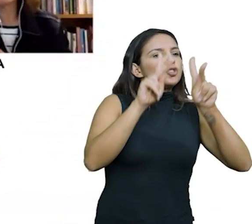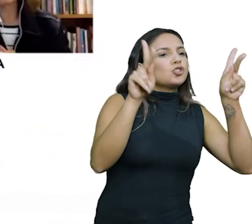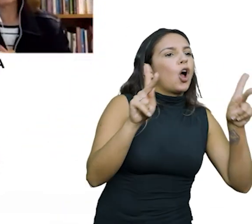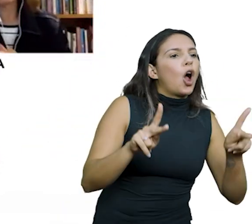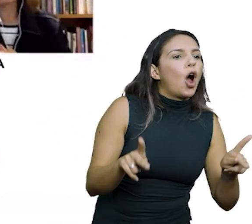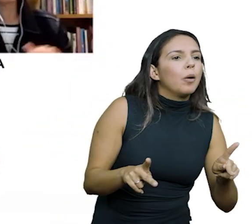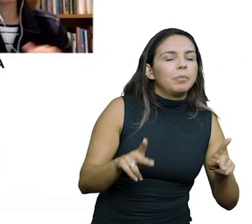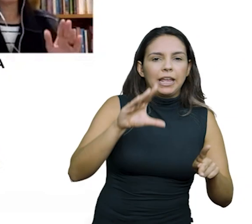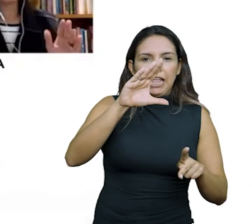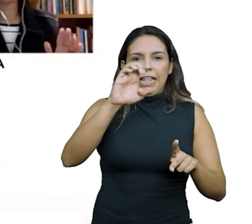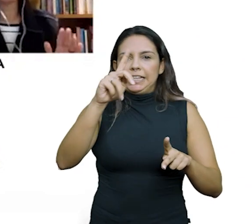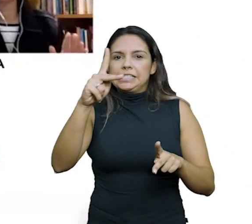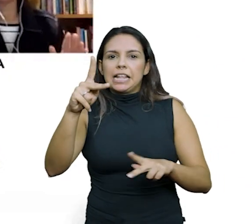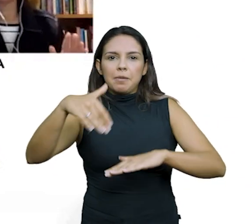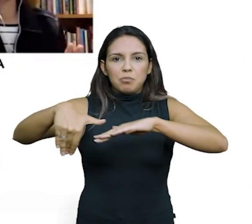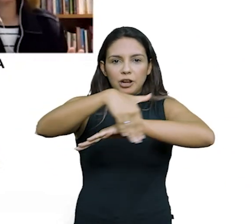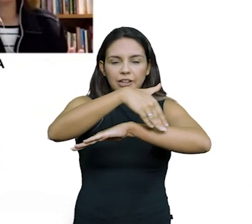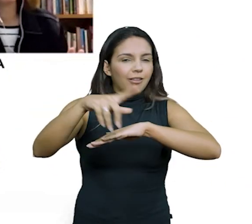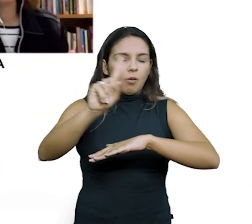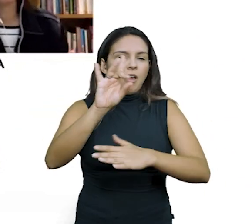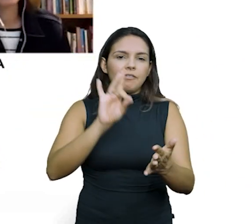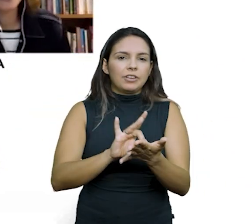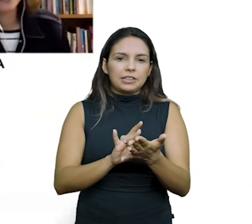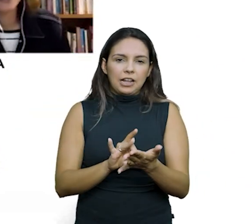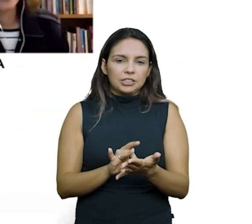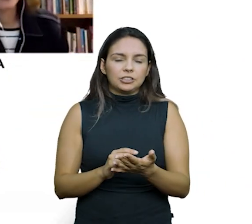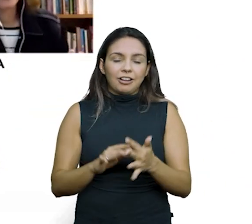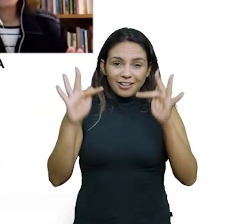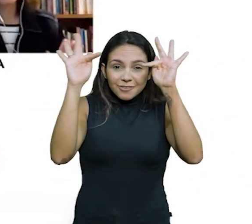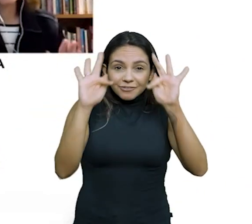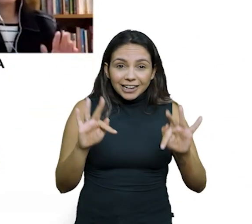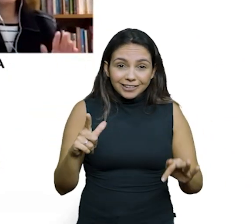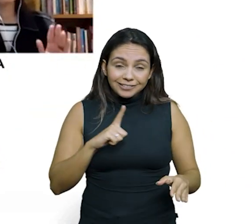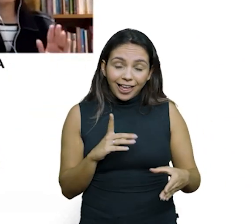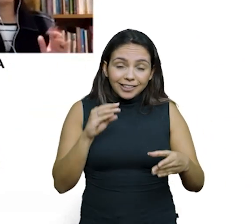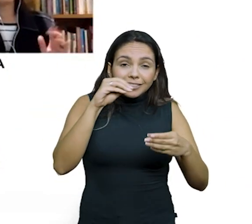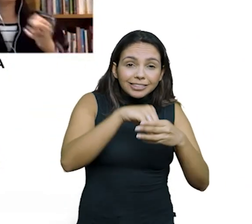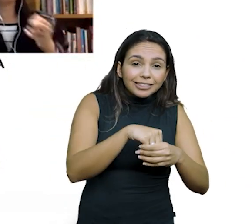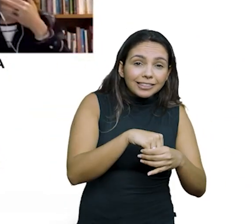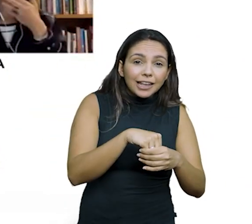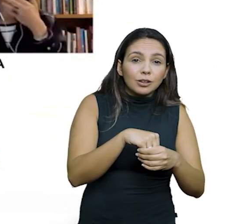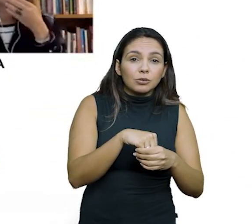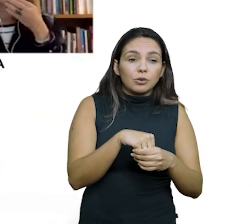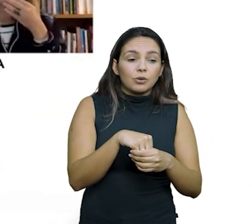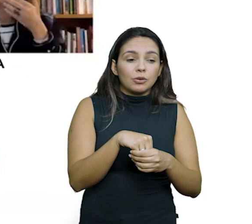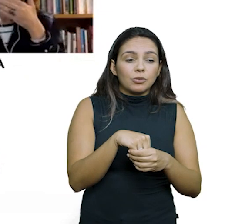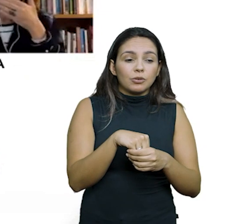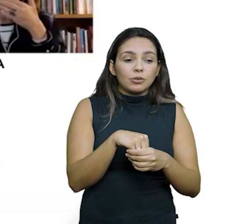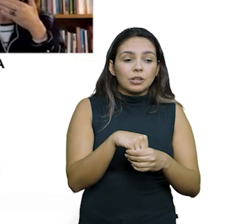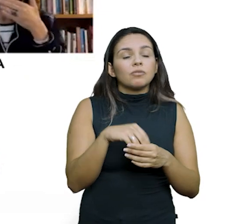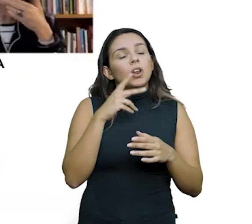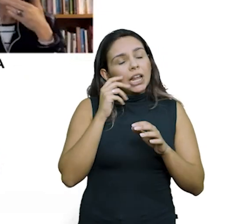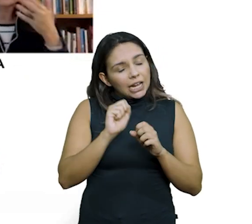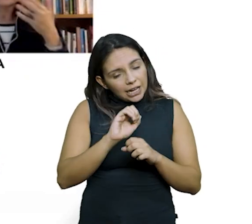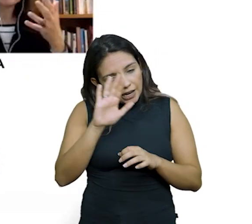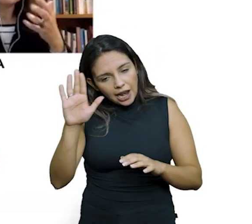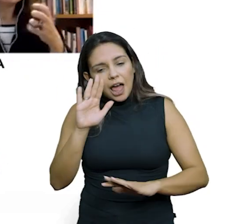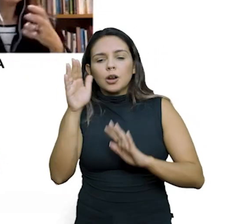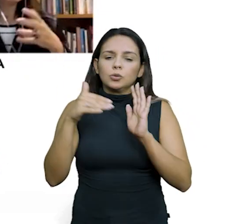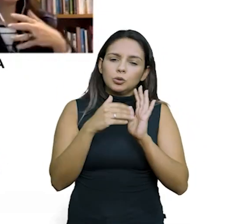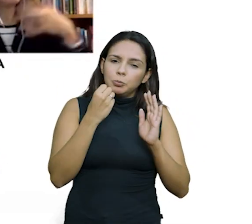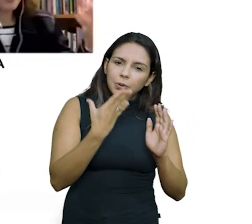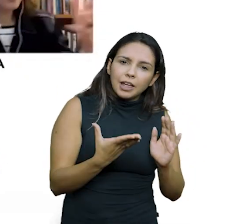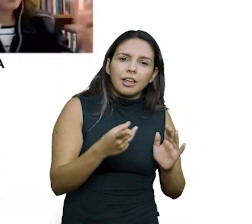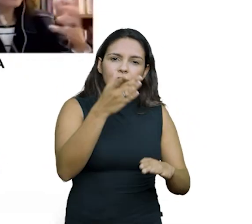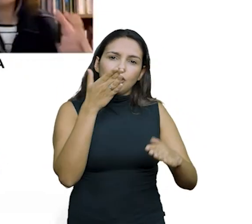shopping, o CEP não é esse. Né? A felicidade não... Claro, tudo